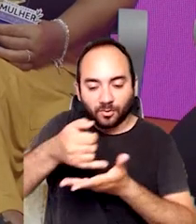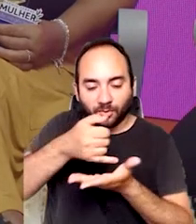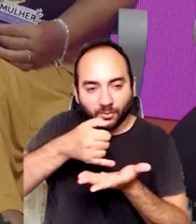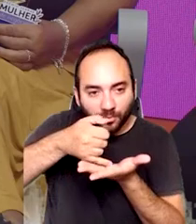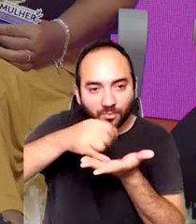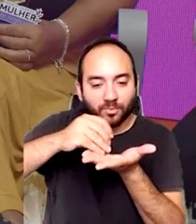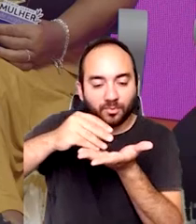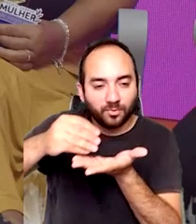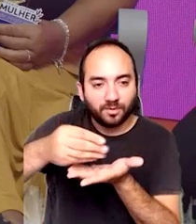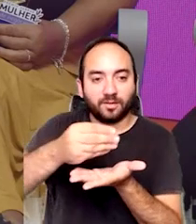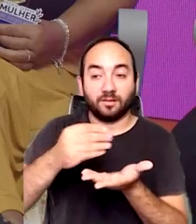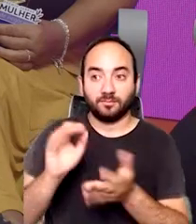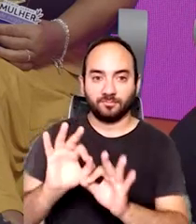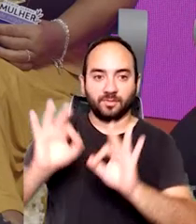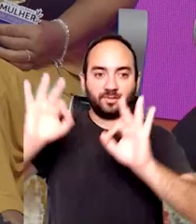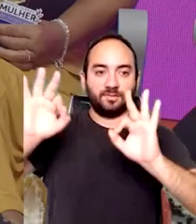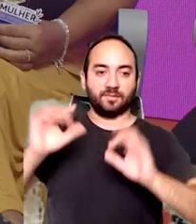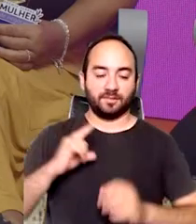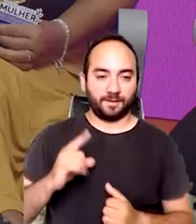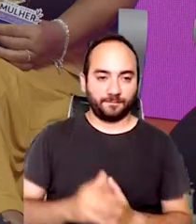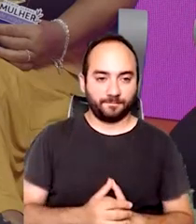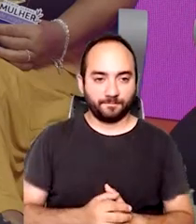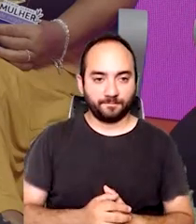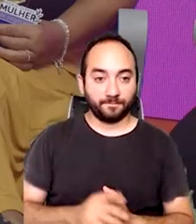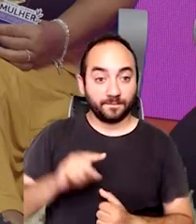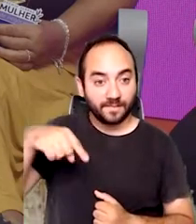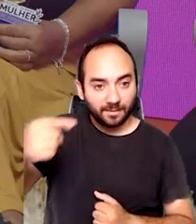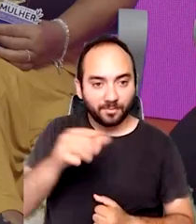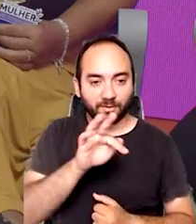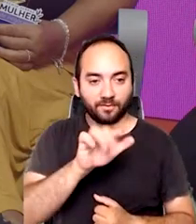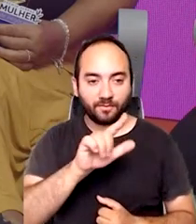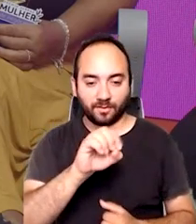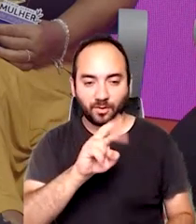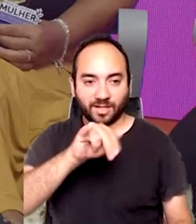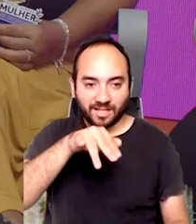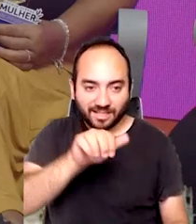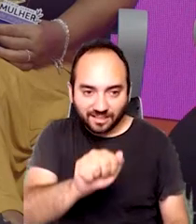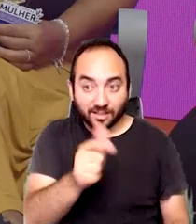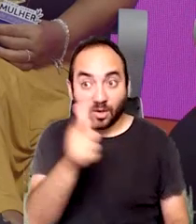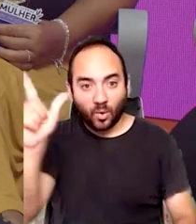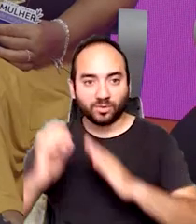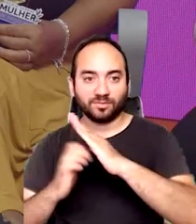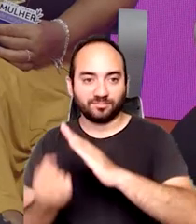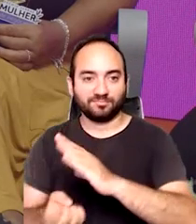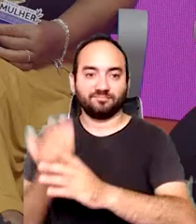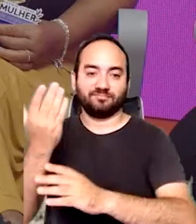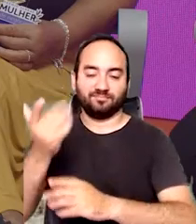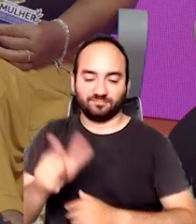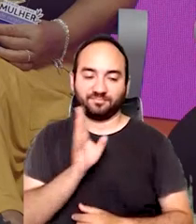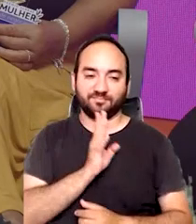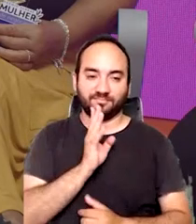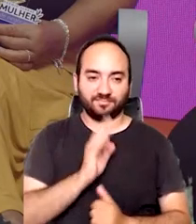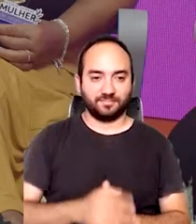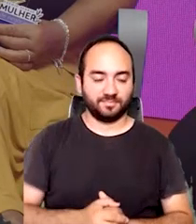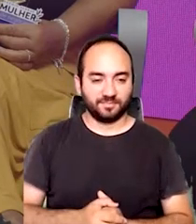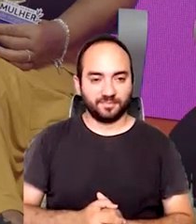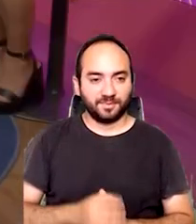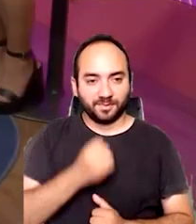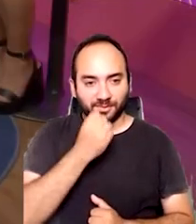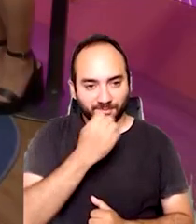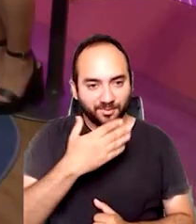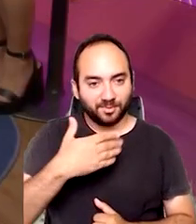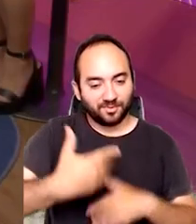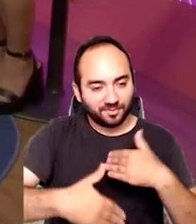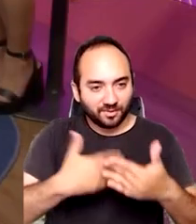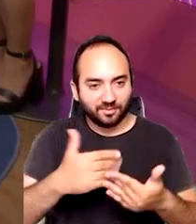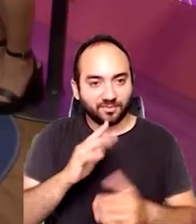óleos essenciais e mais tarde a Florinda óleos essenciais que legal e